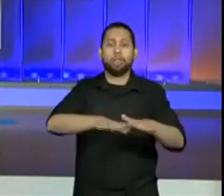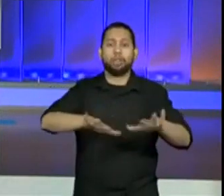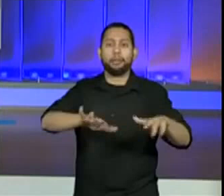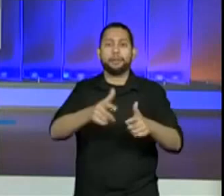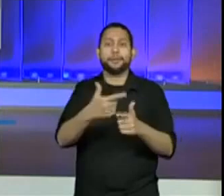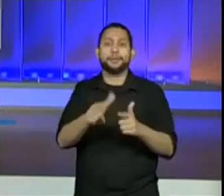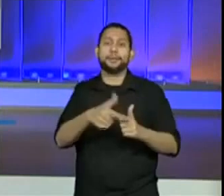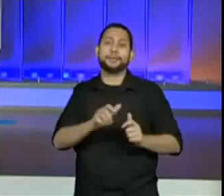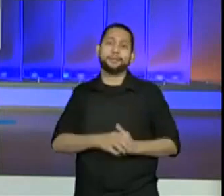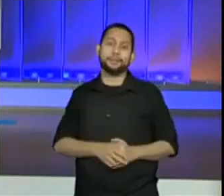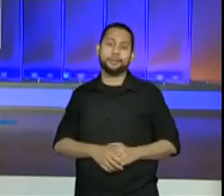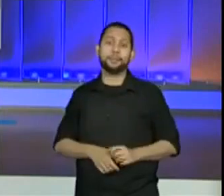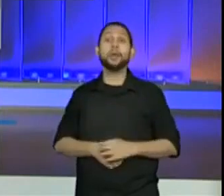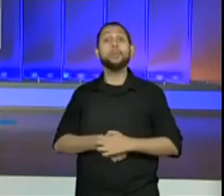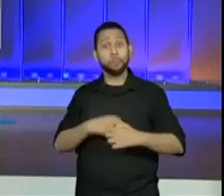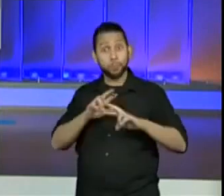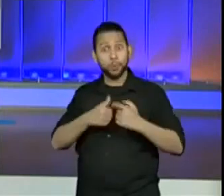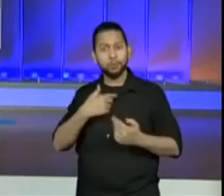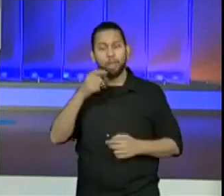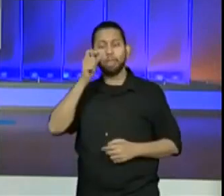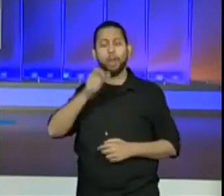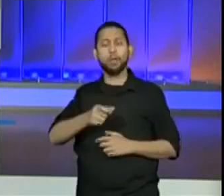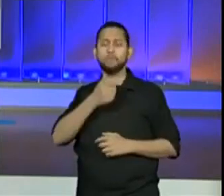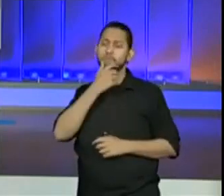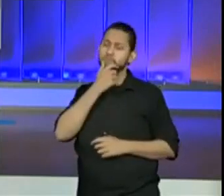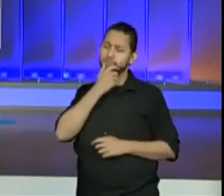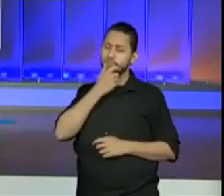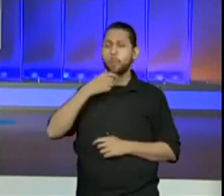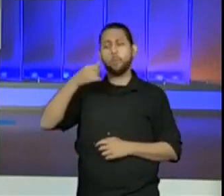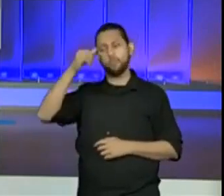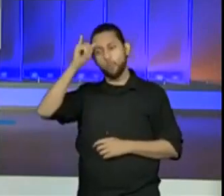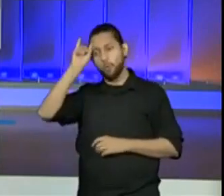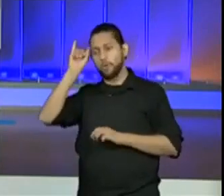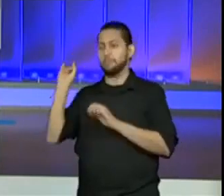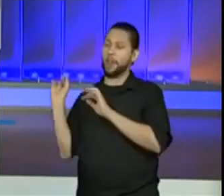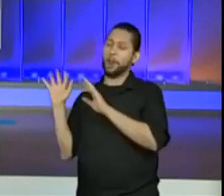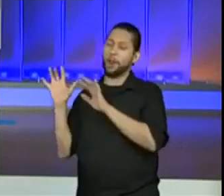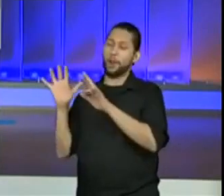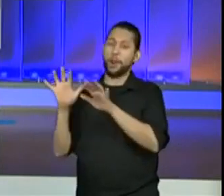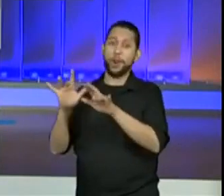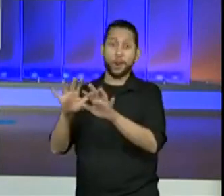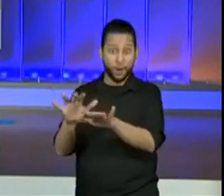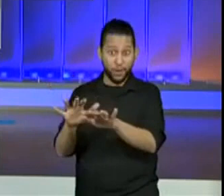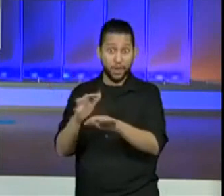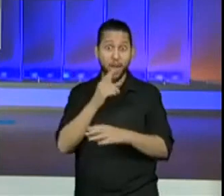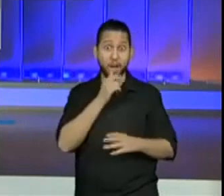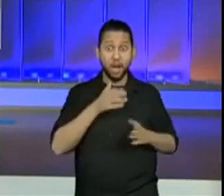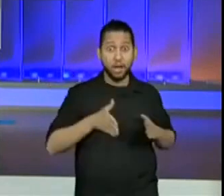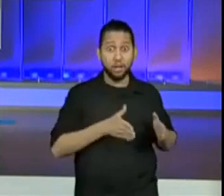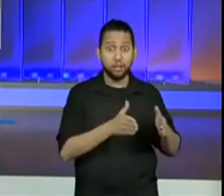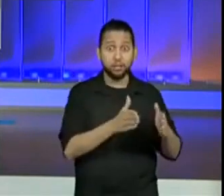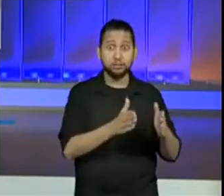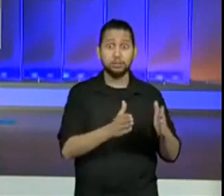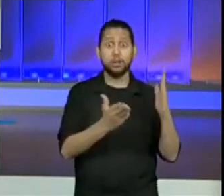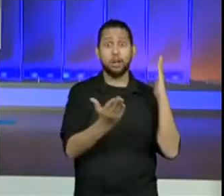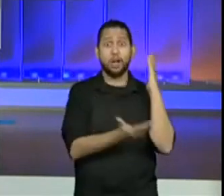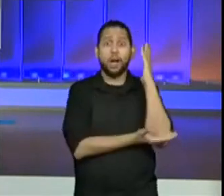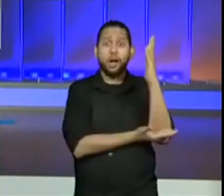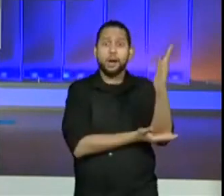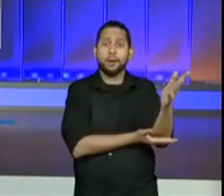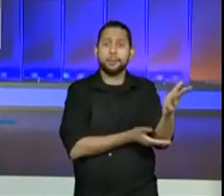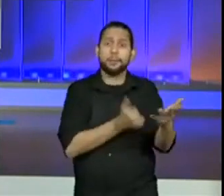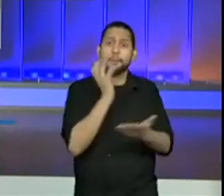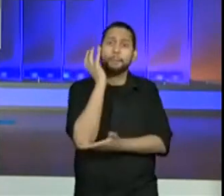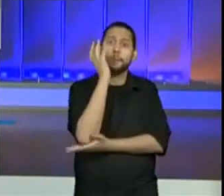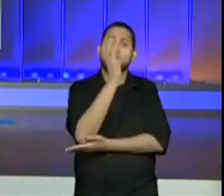essas áreas são espaços que são utilizados ou transformados aí em pasto e que são vistos assim